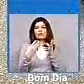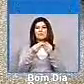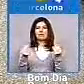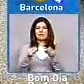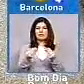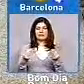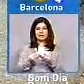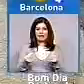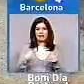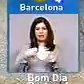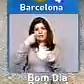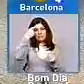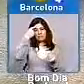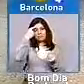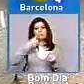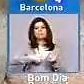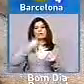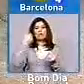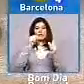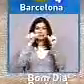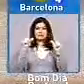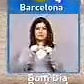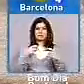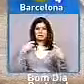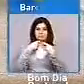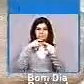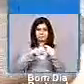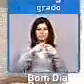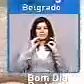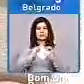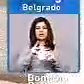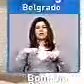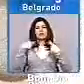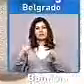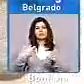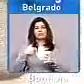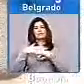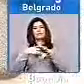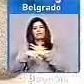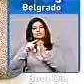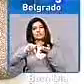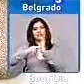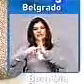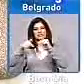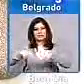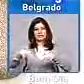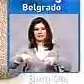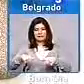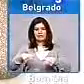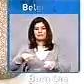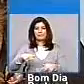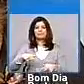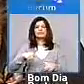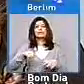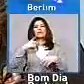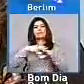materiais que achamos que funcionam neste sistema, iremos montar uma câmara externa de teste aqui nas nossas instalações